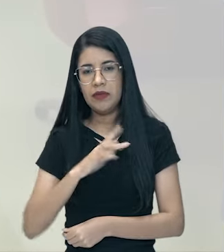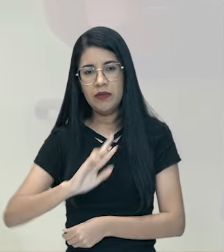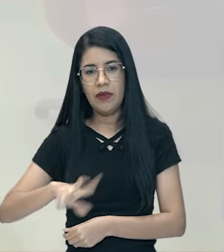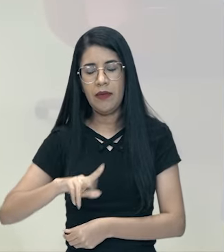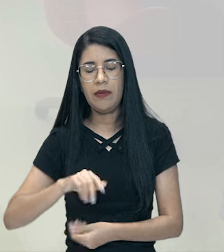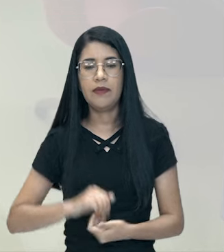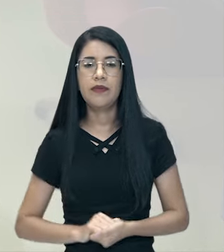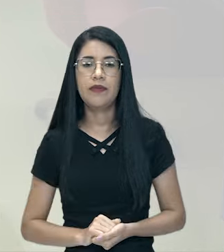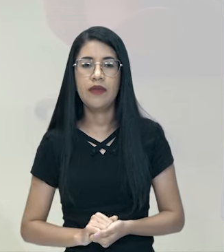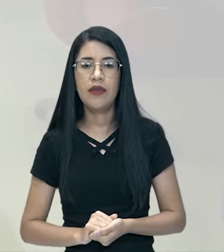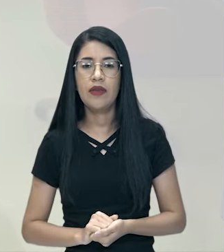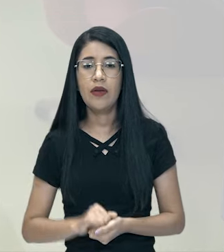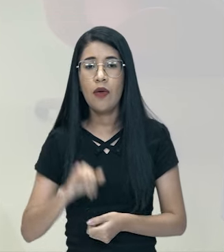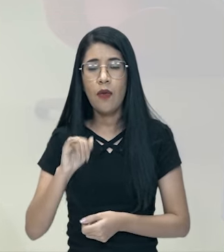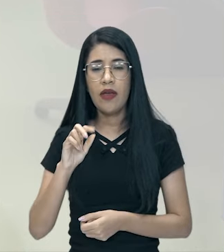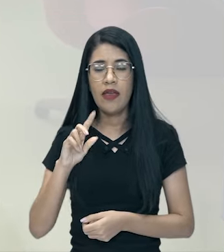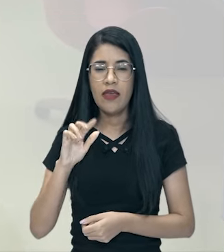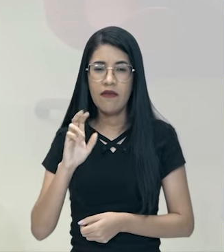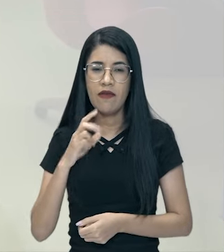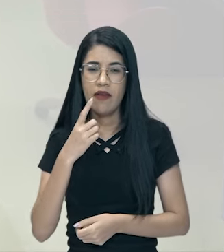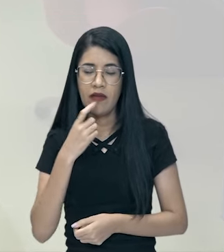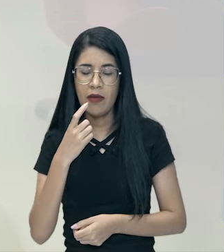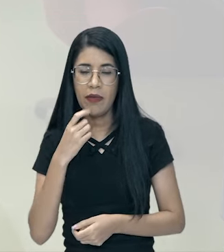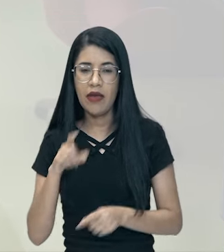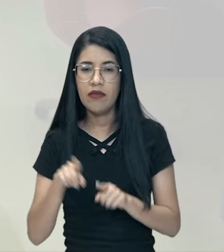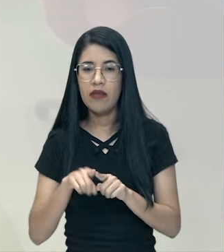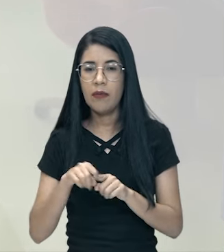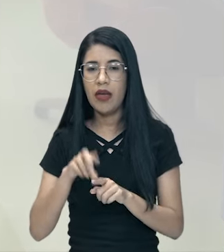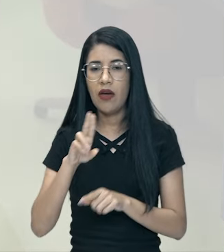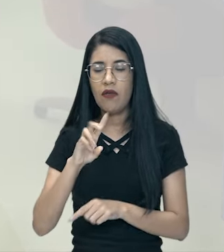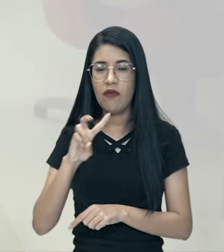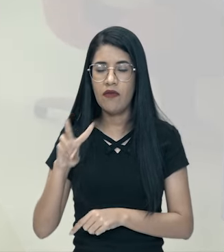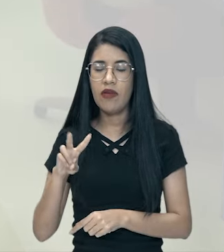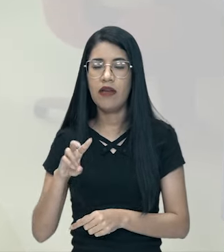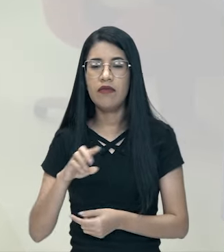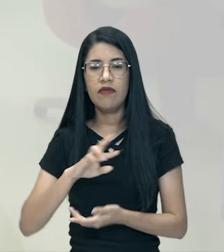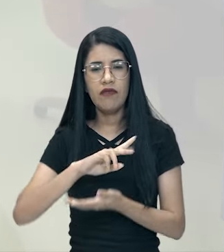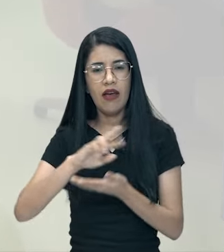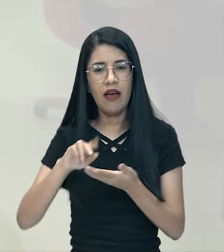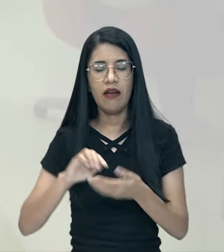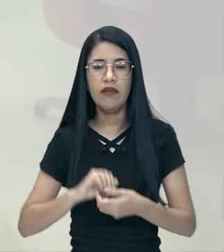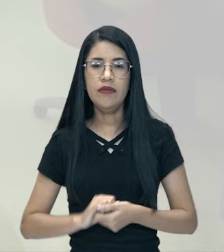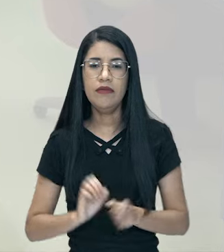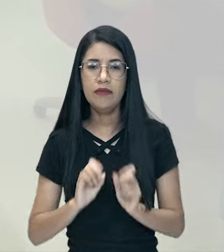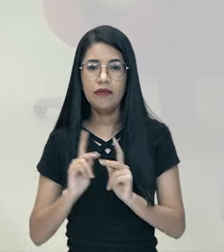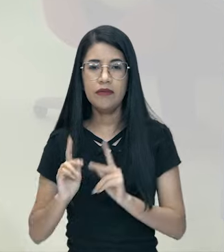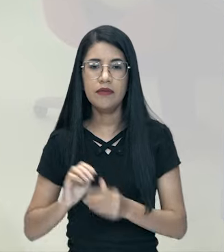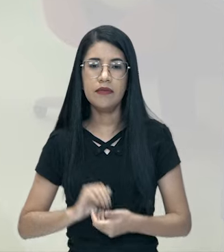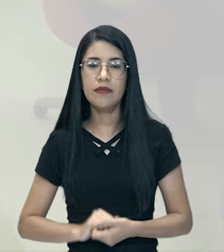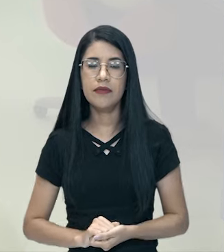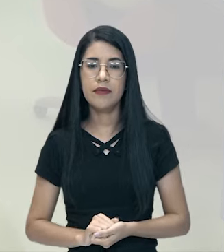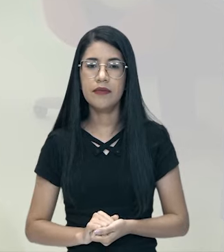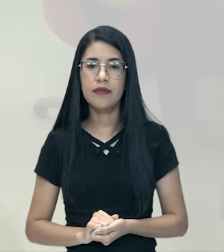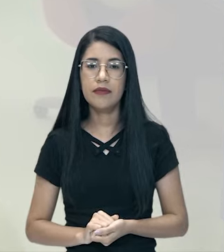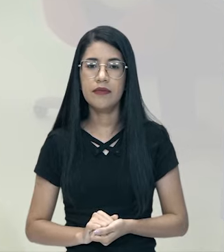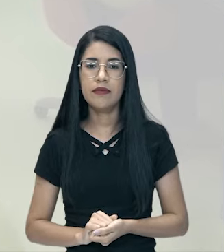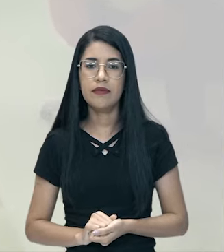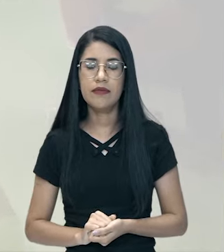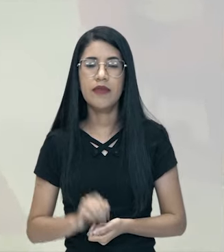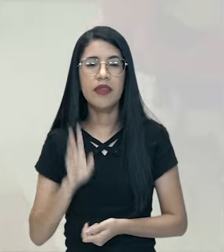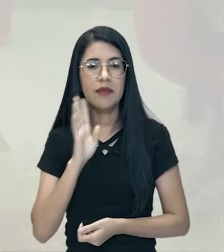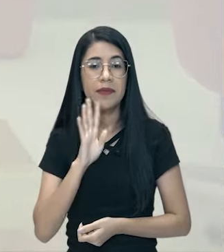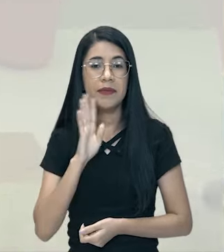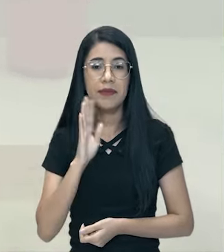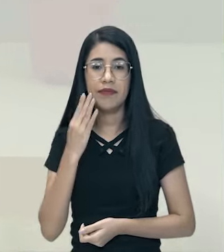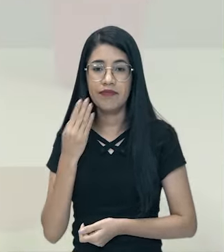radiação infravermelha e a ultravioleta, entre outras. Muito bem, pessoal. Olha só, muito